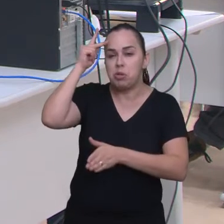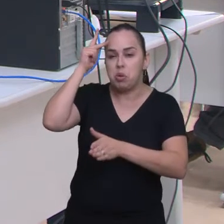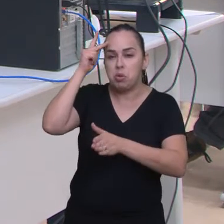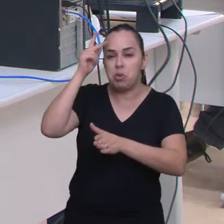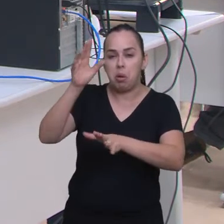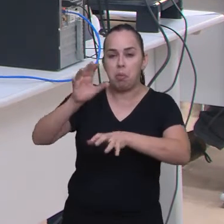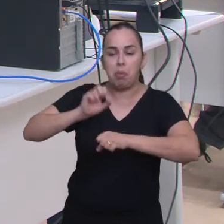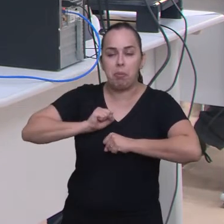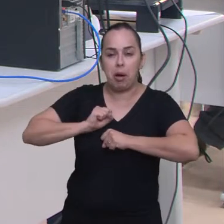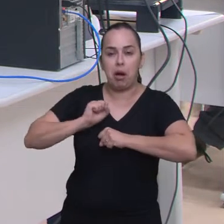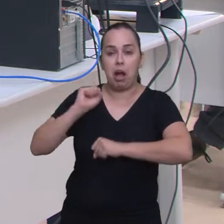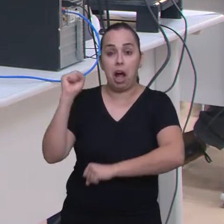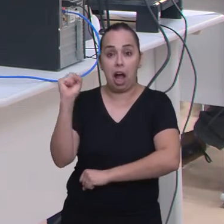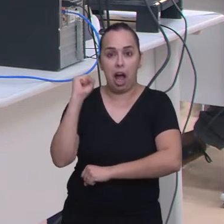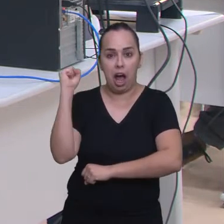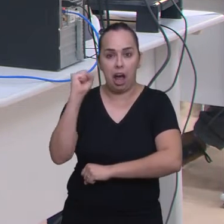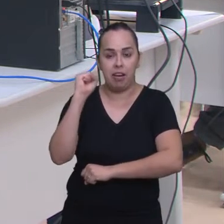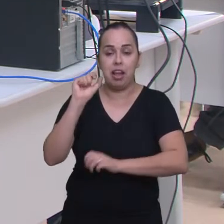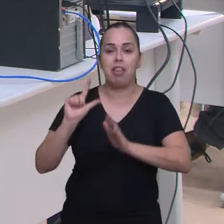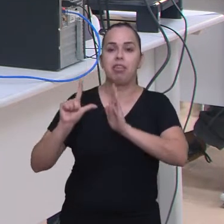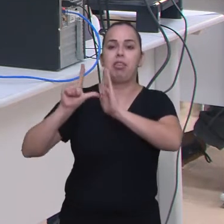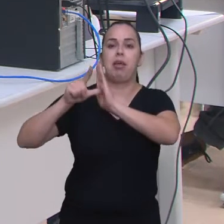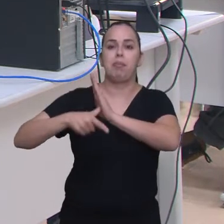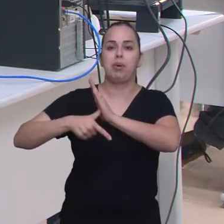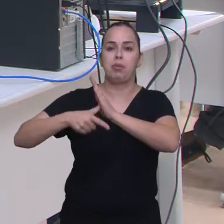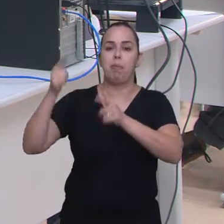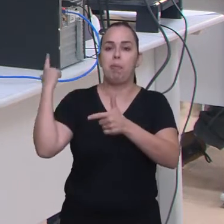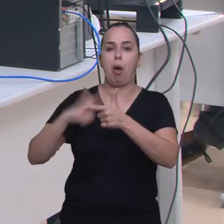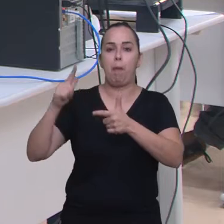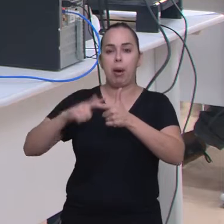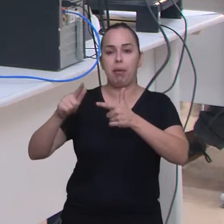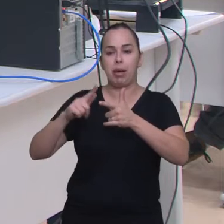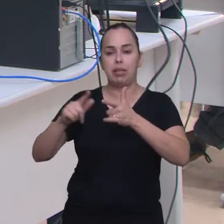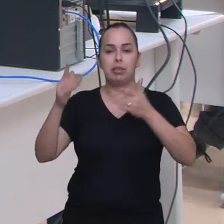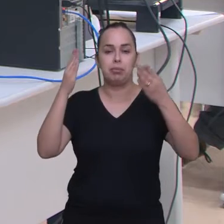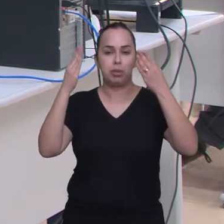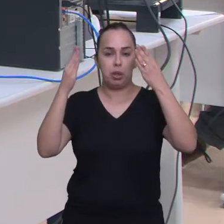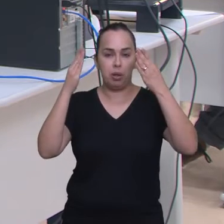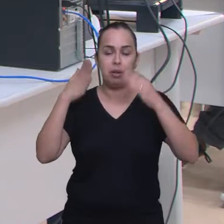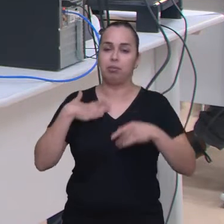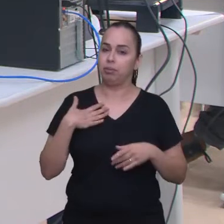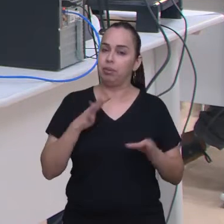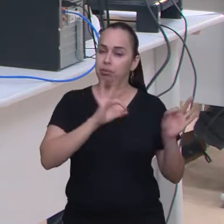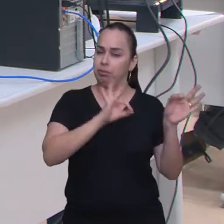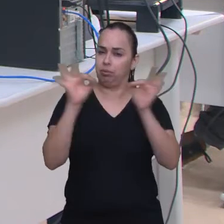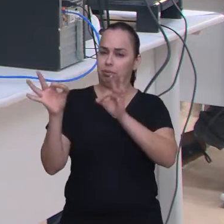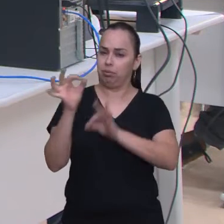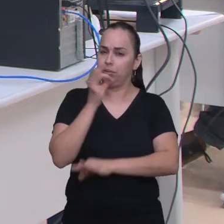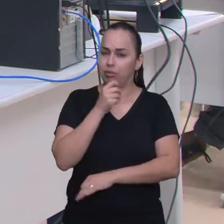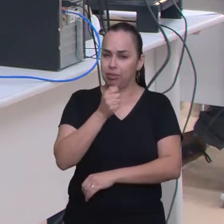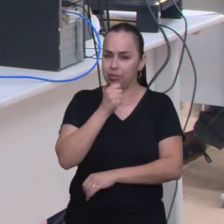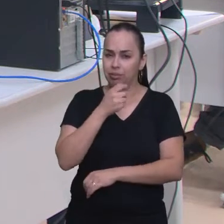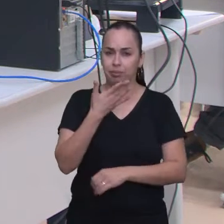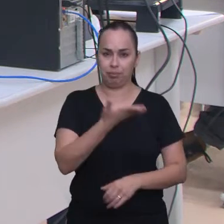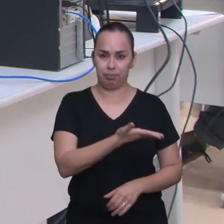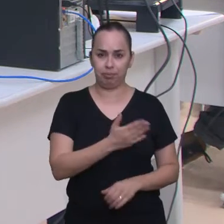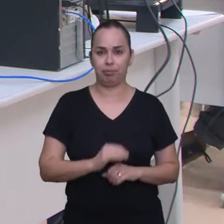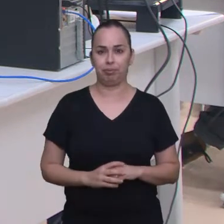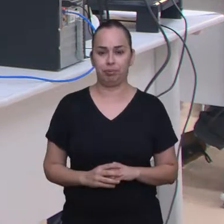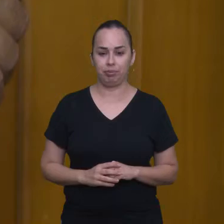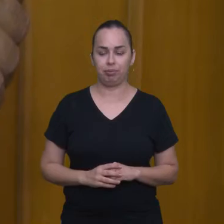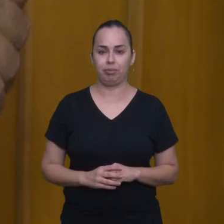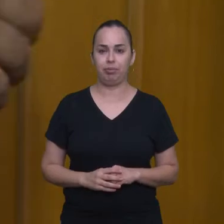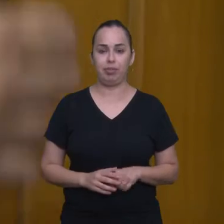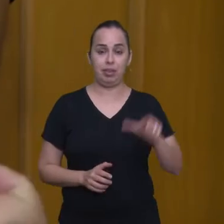Covid-19 acabaram registrando maior incidência de transtornos psiquiátricos. É o que a gente confere na reportagem de Daniela